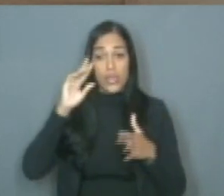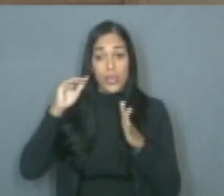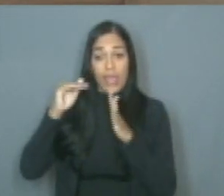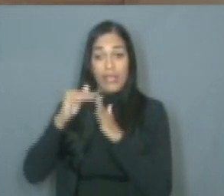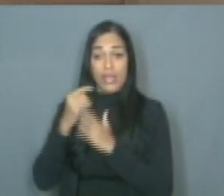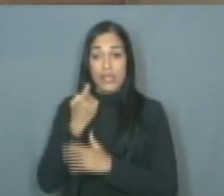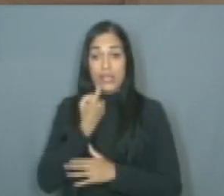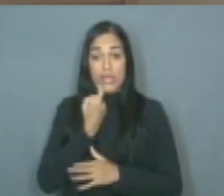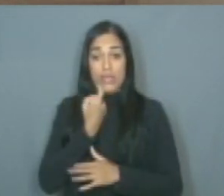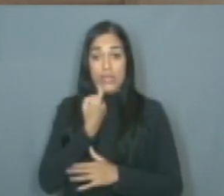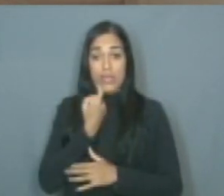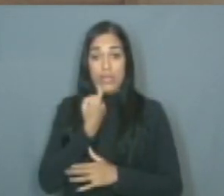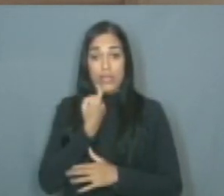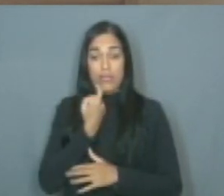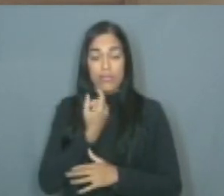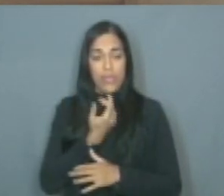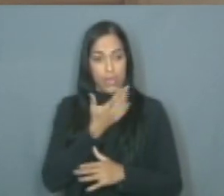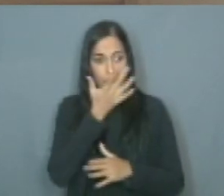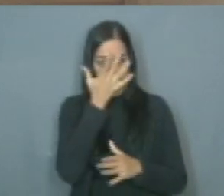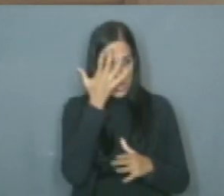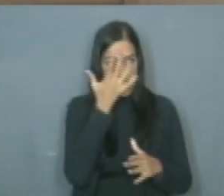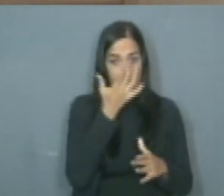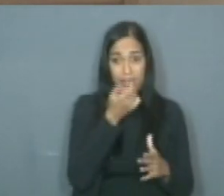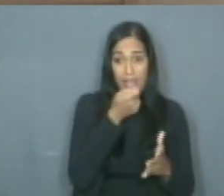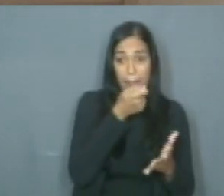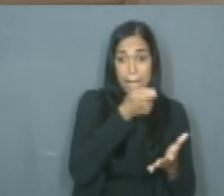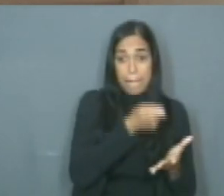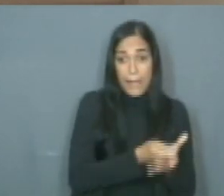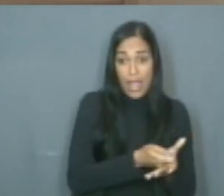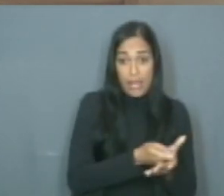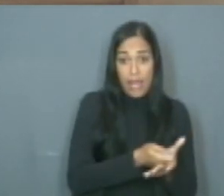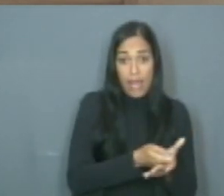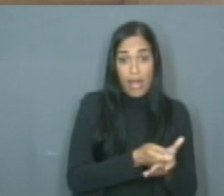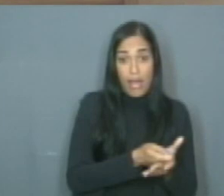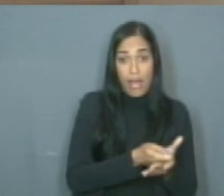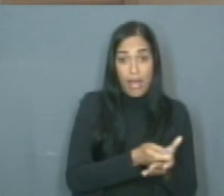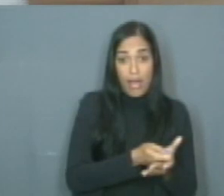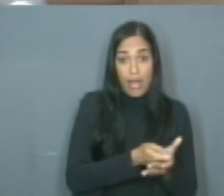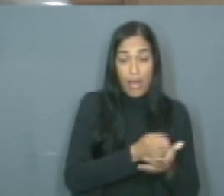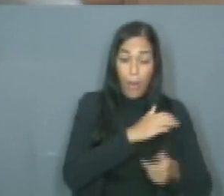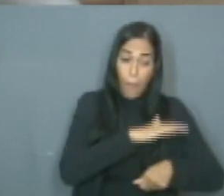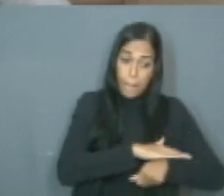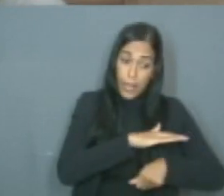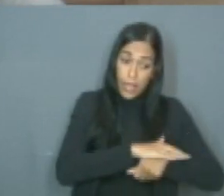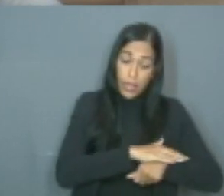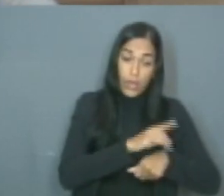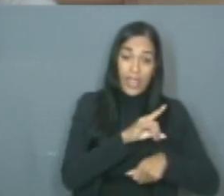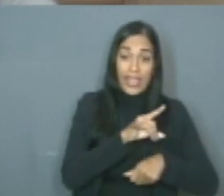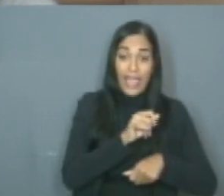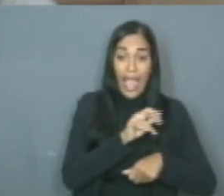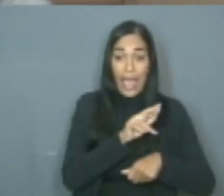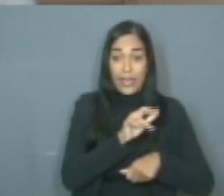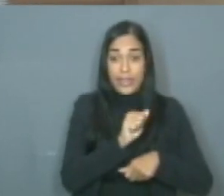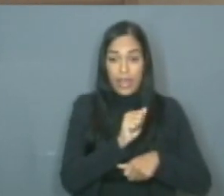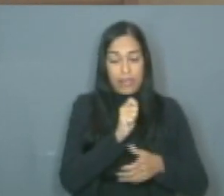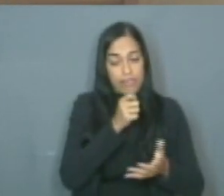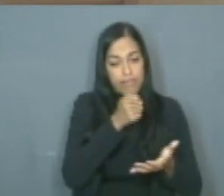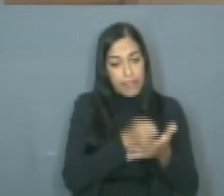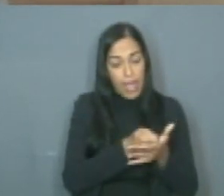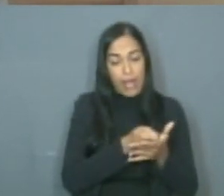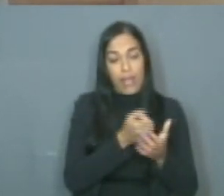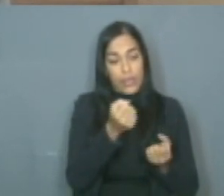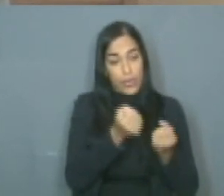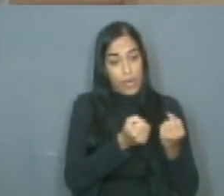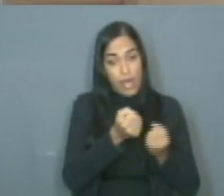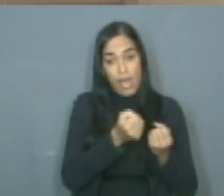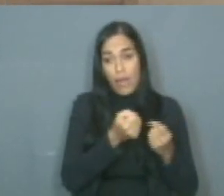o proprietário é obrigado a pagar a diária do veículo que está retido lá naquele depósito, porque o